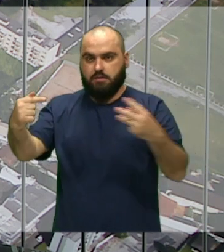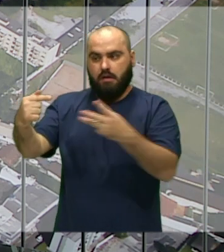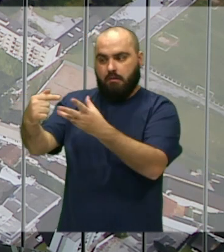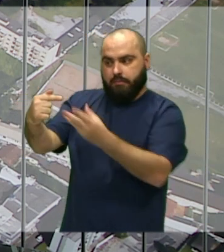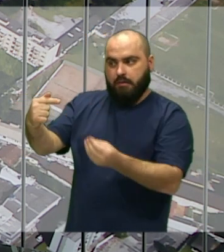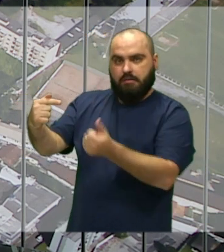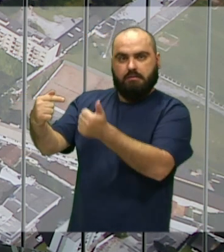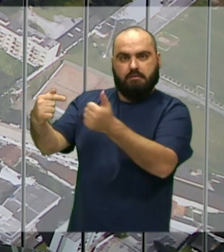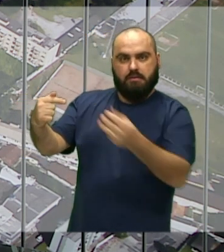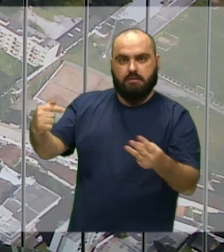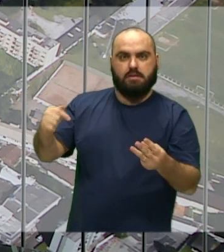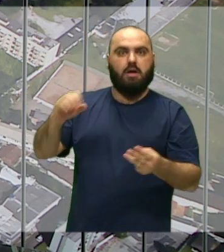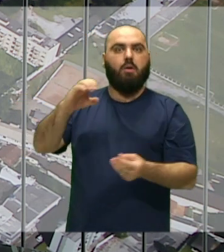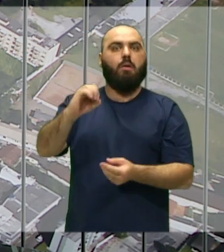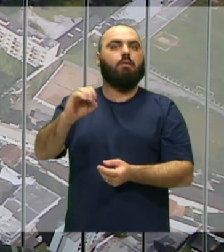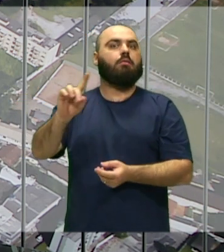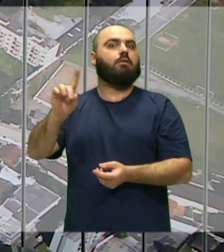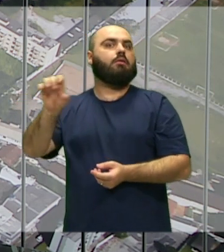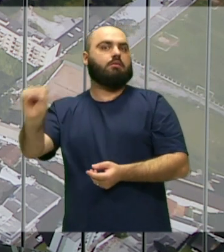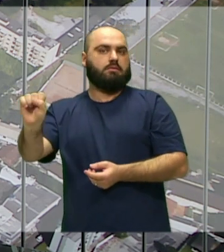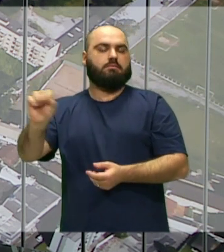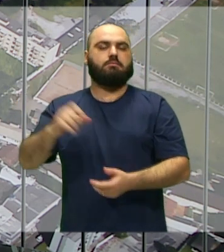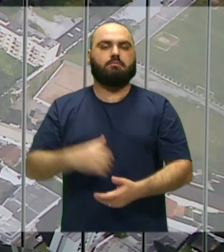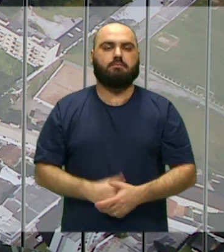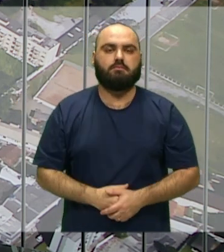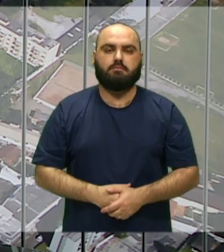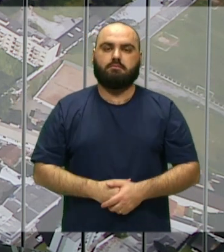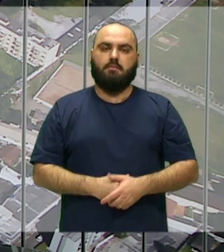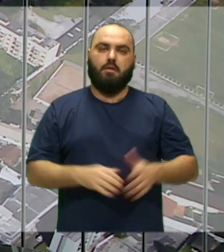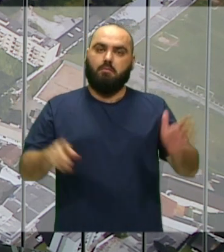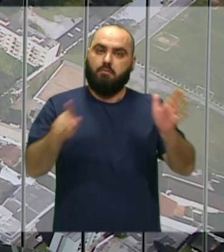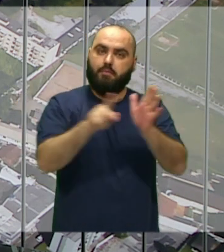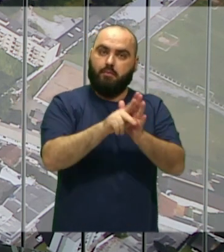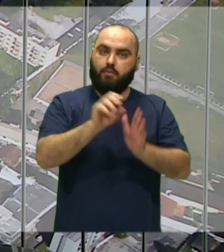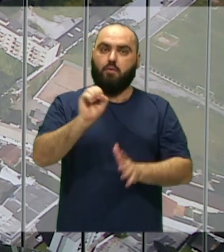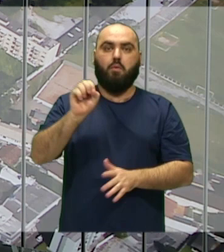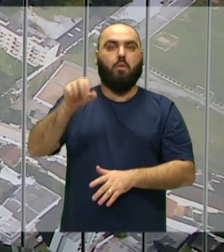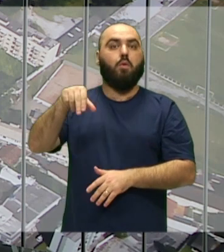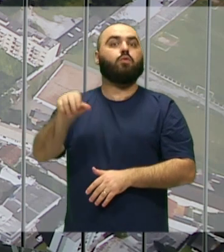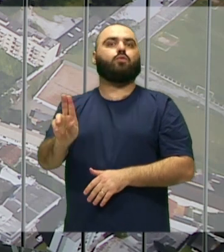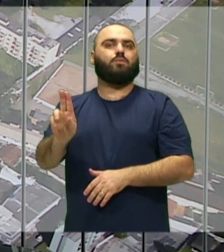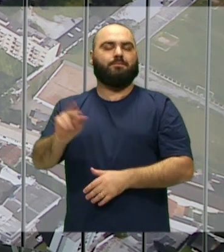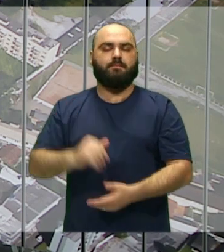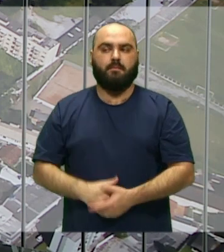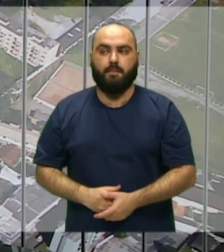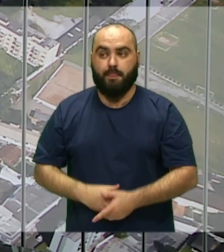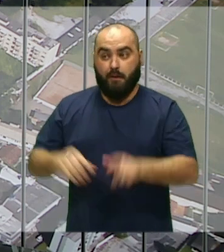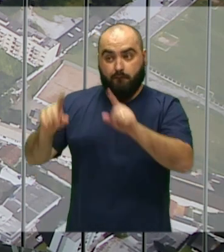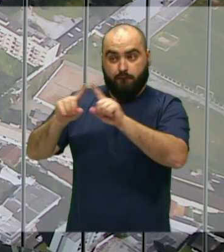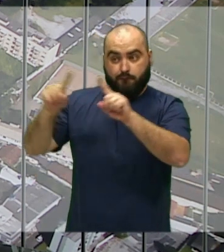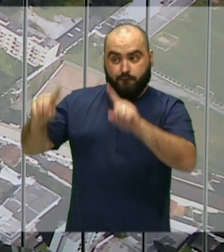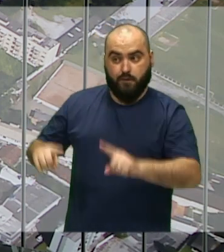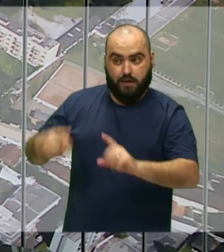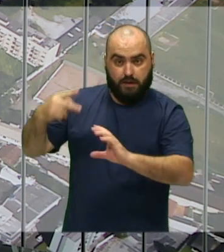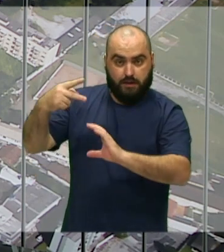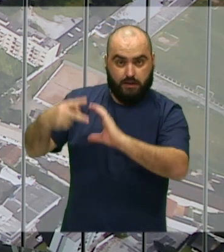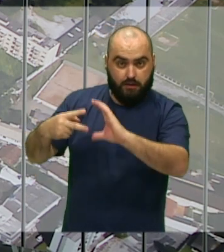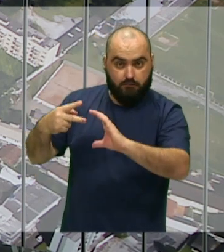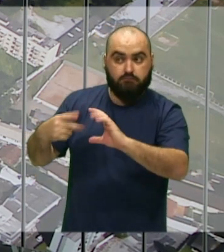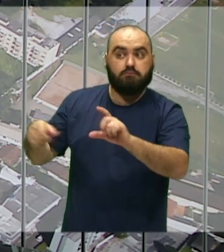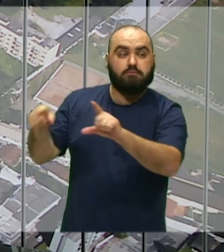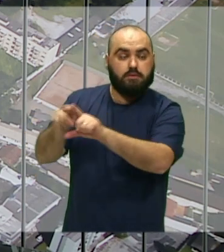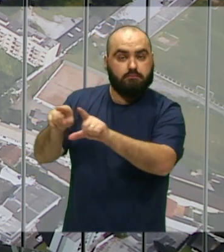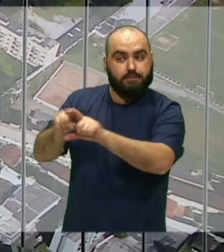sustentável os Z ods da Organização das Nações Unidas servidores da casa também integram a